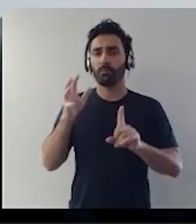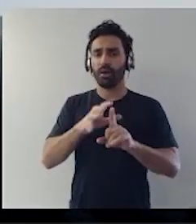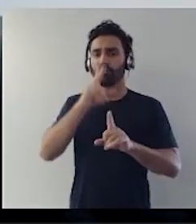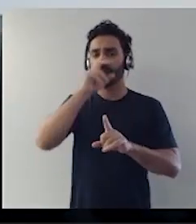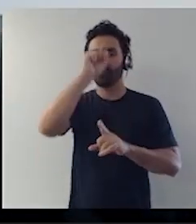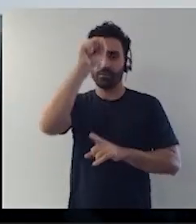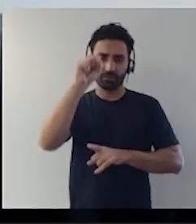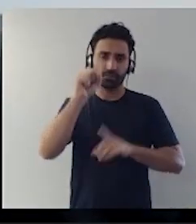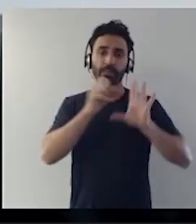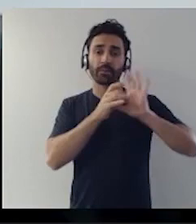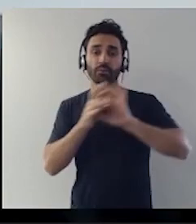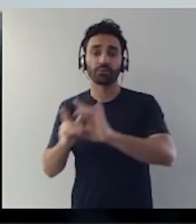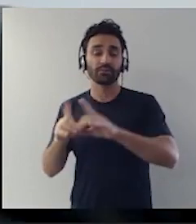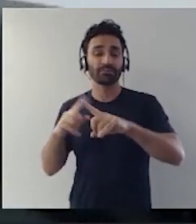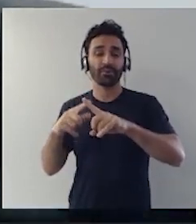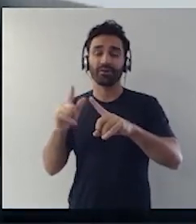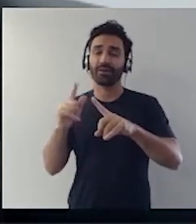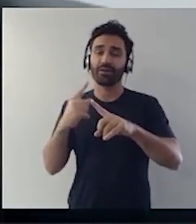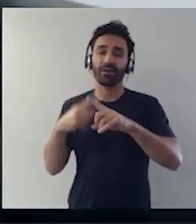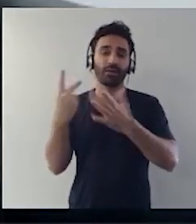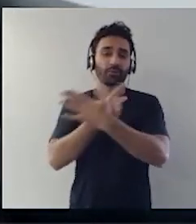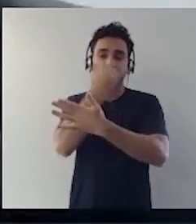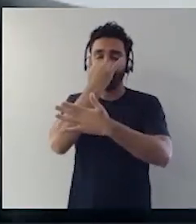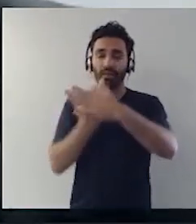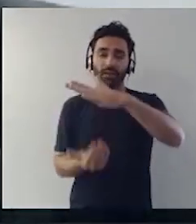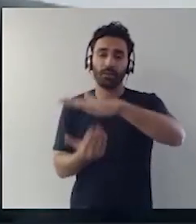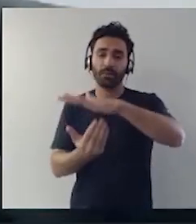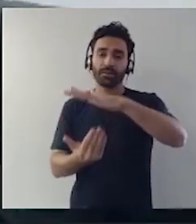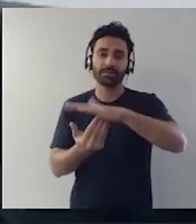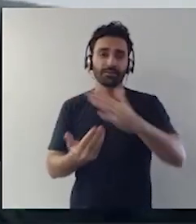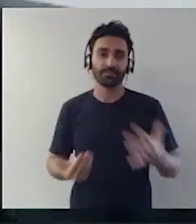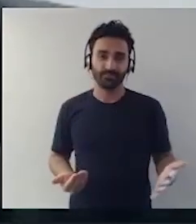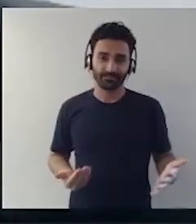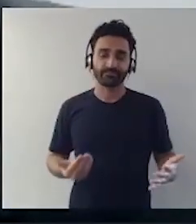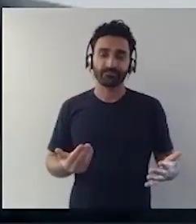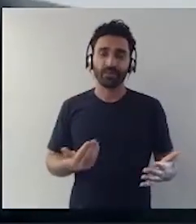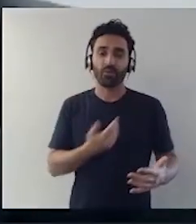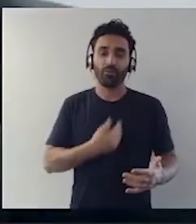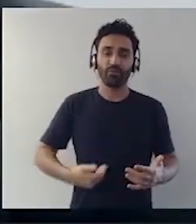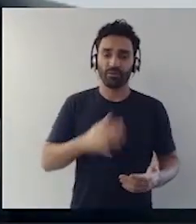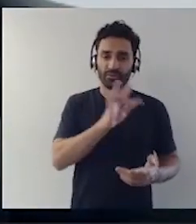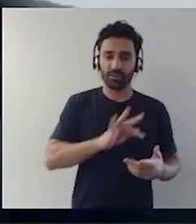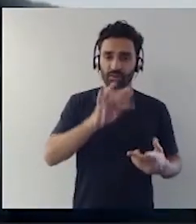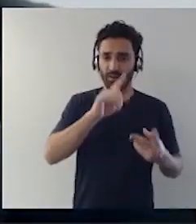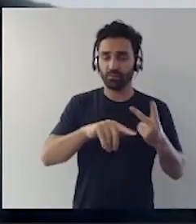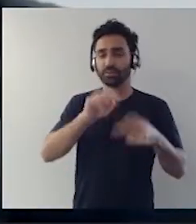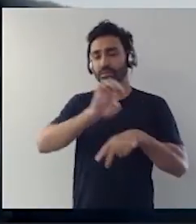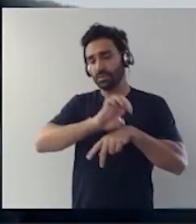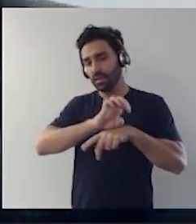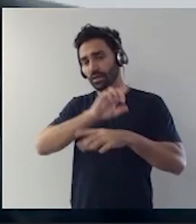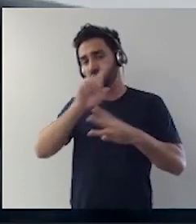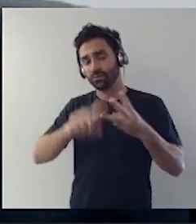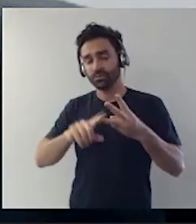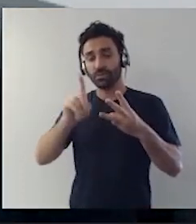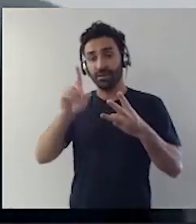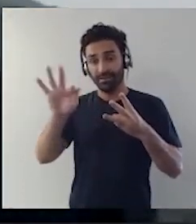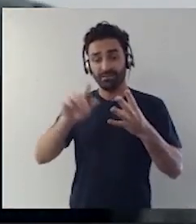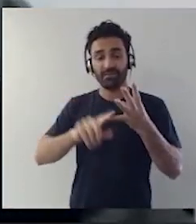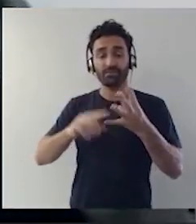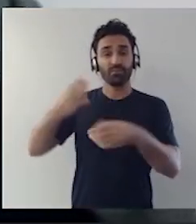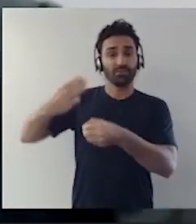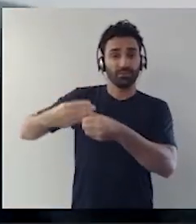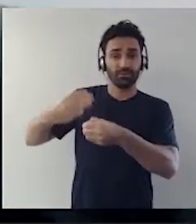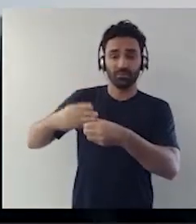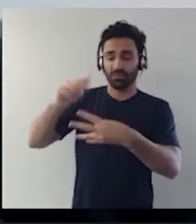no âmbito da limitação das instâncias da União, dos estados, do Distrito Federal e dos municípios